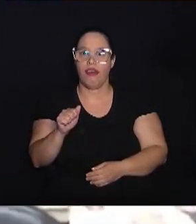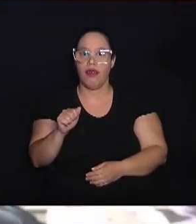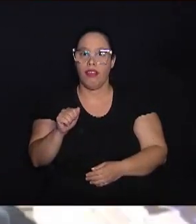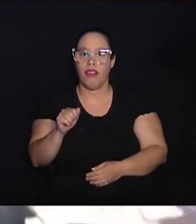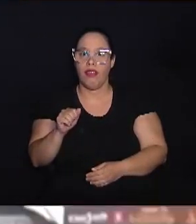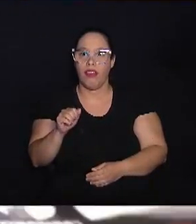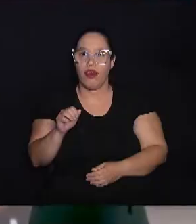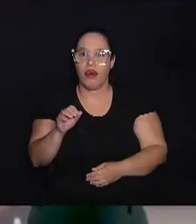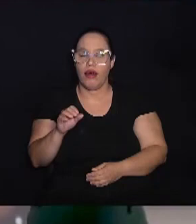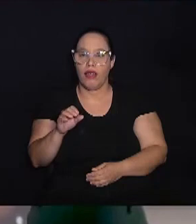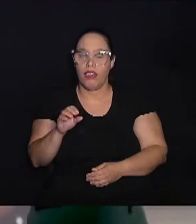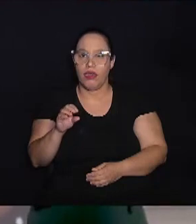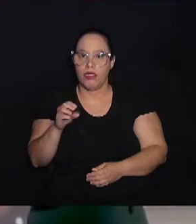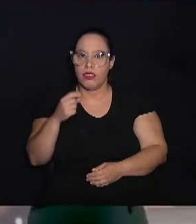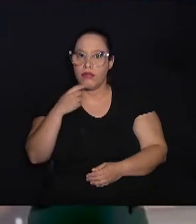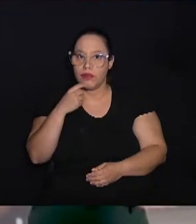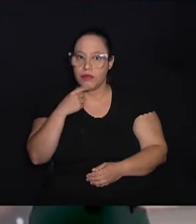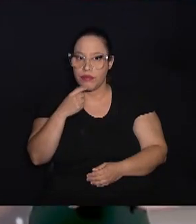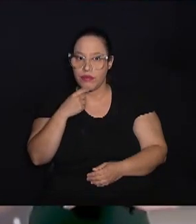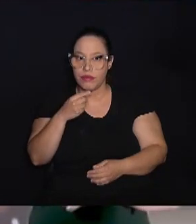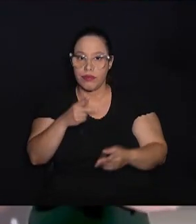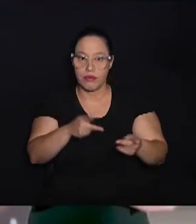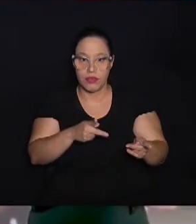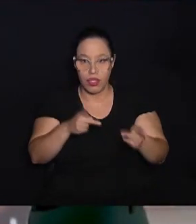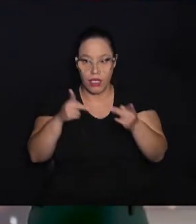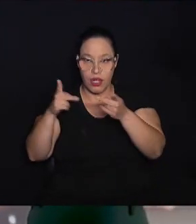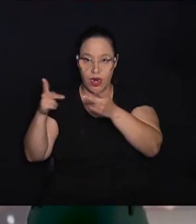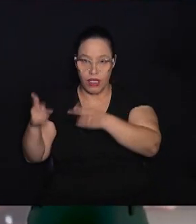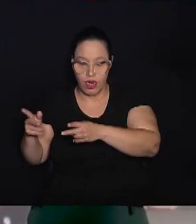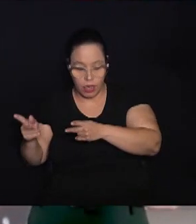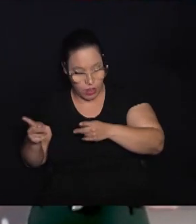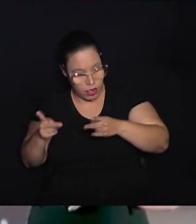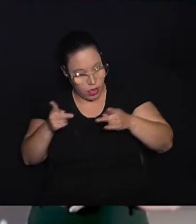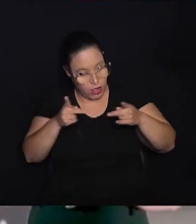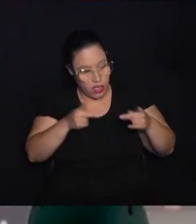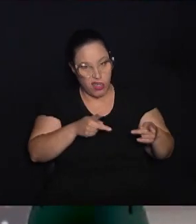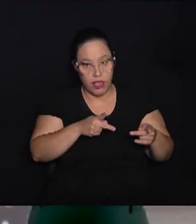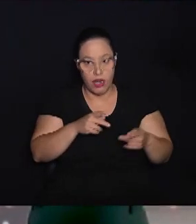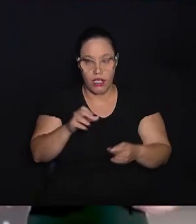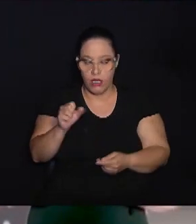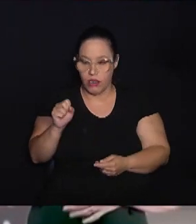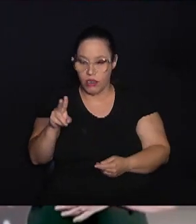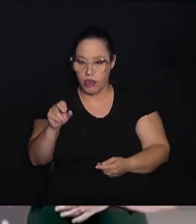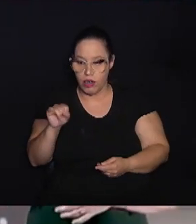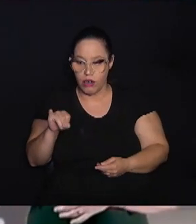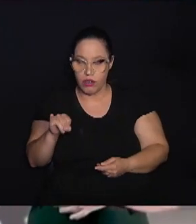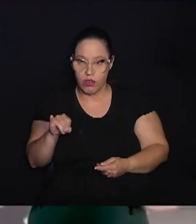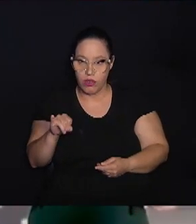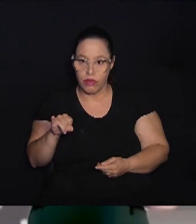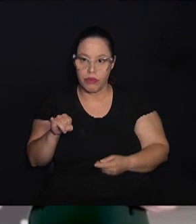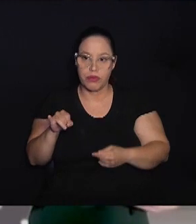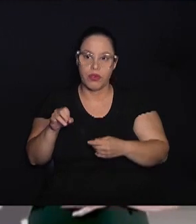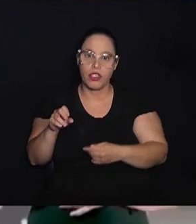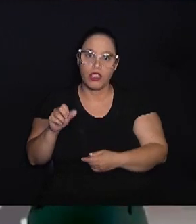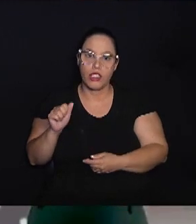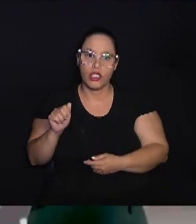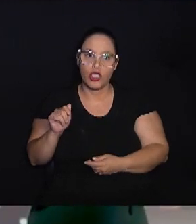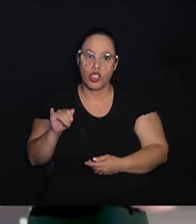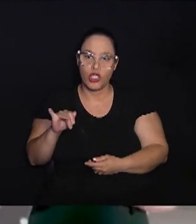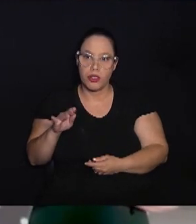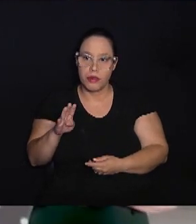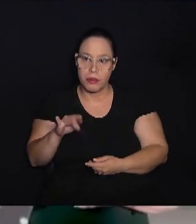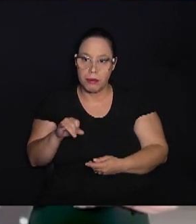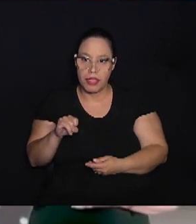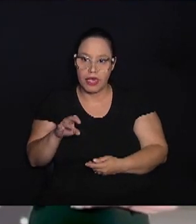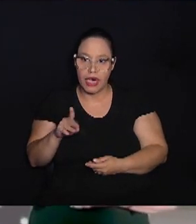pode levar alguns quadrinhos para casa ler em casa essa aí que tá aparecendo agora é a Suzi que é quem toma conta da Gibiteca então assim é uma coisa